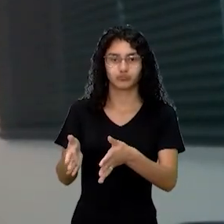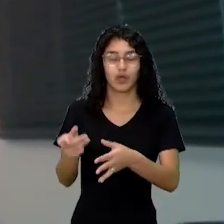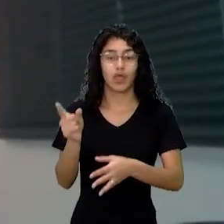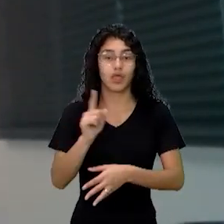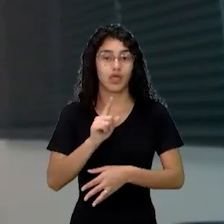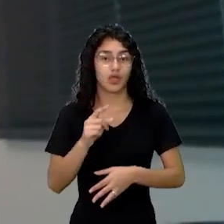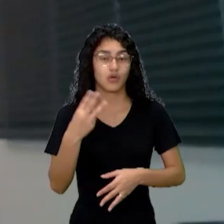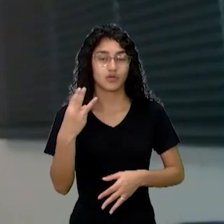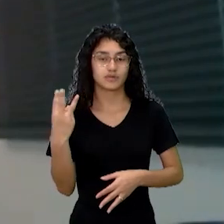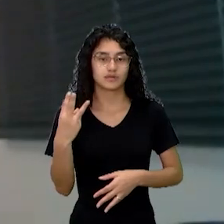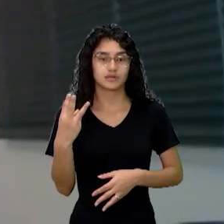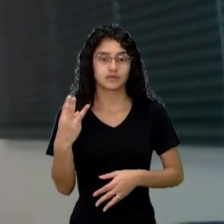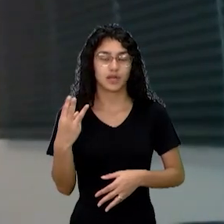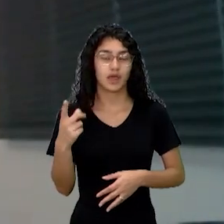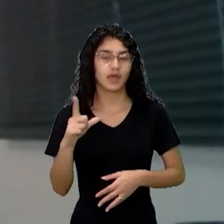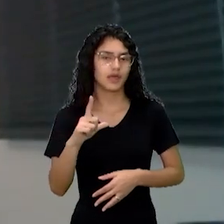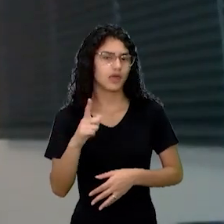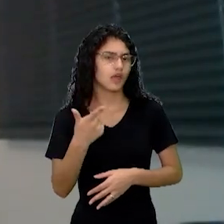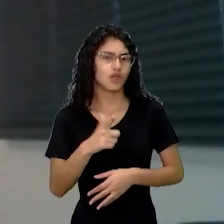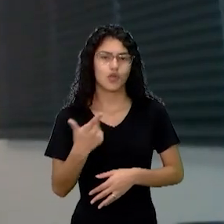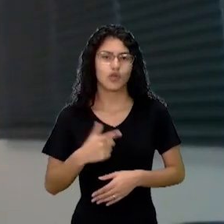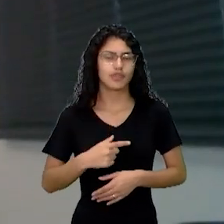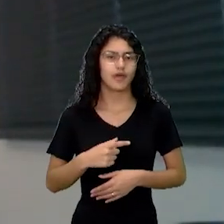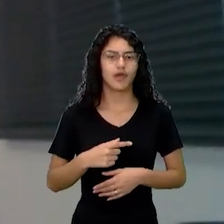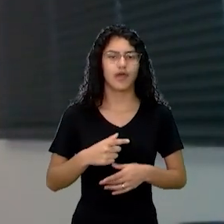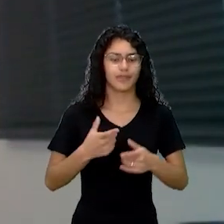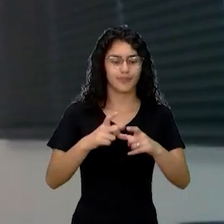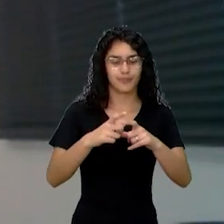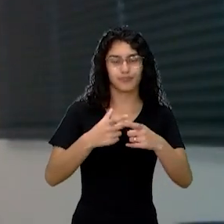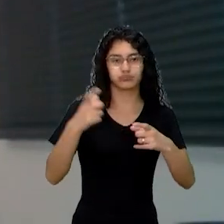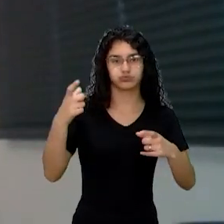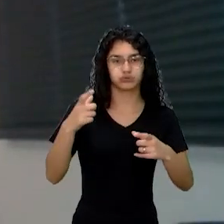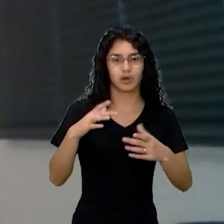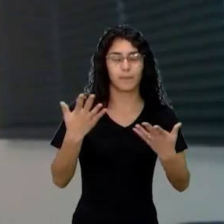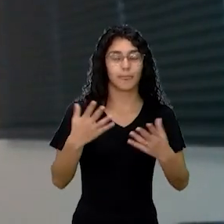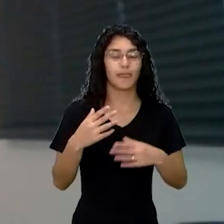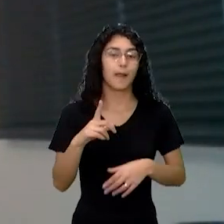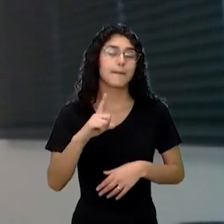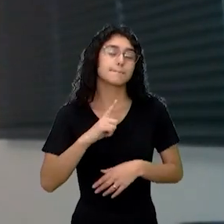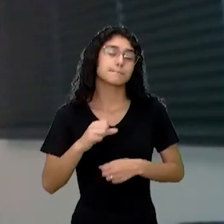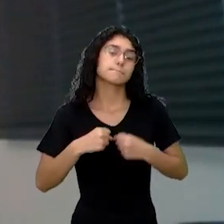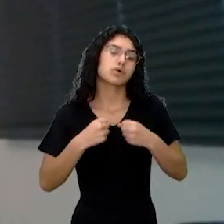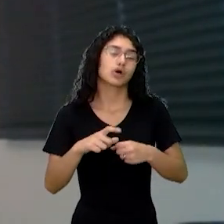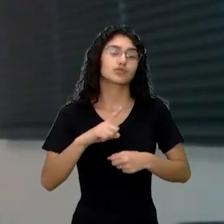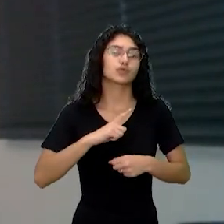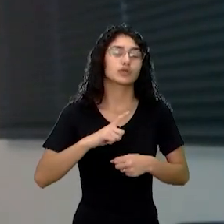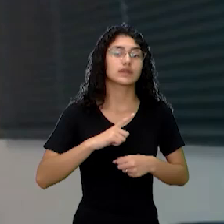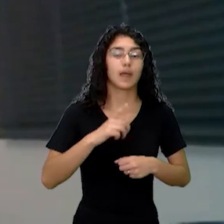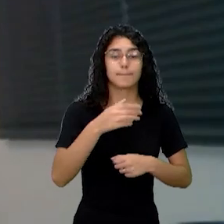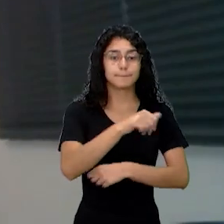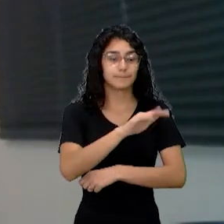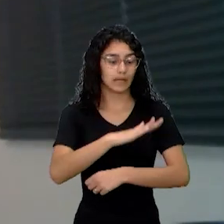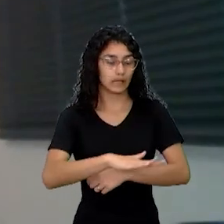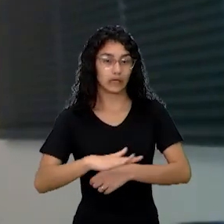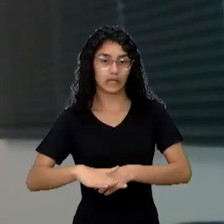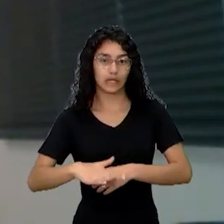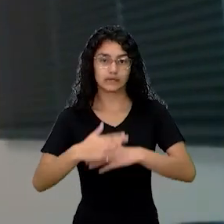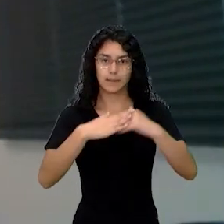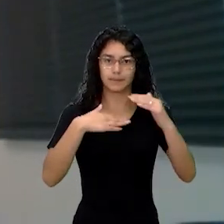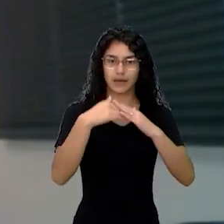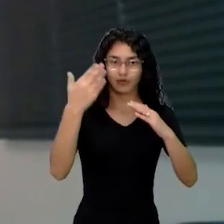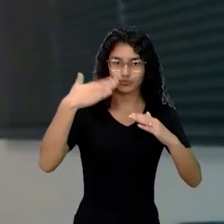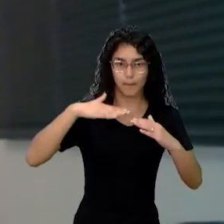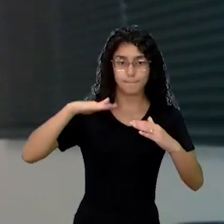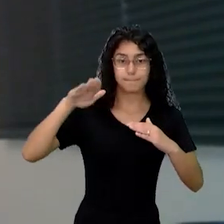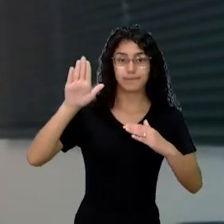3, eles não têm tamanhos iguais, por exemplo. Eu posso ter uma criança com uma habilidade acima da média muito grande,